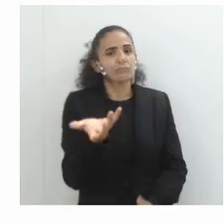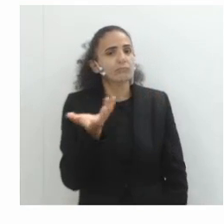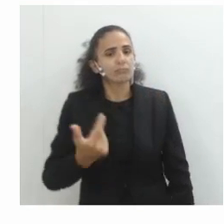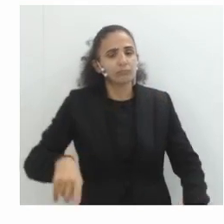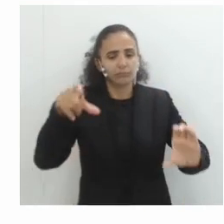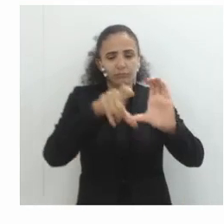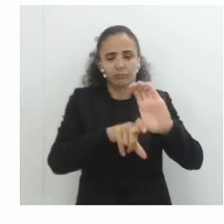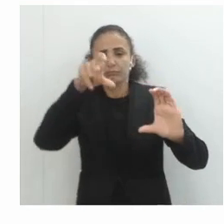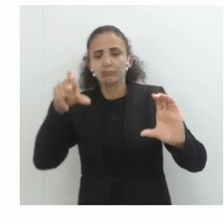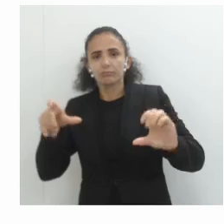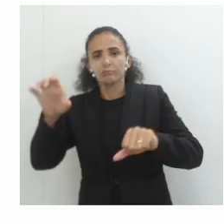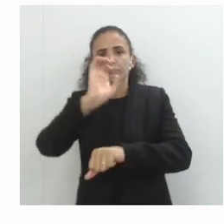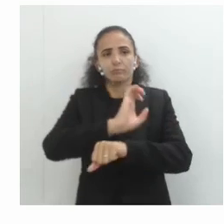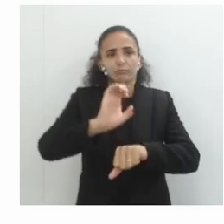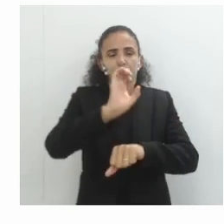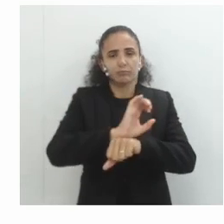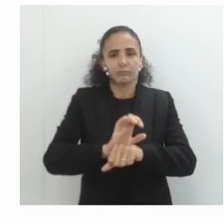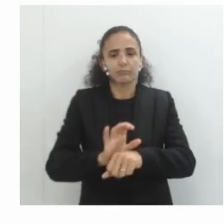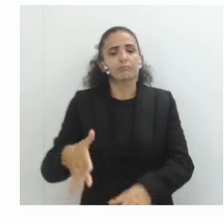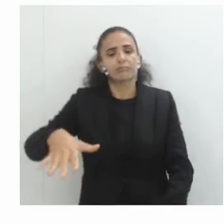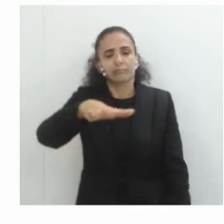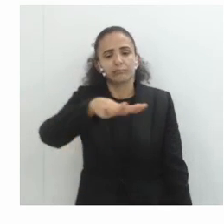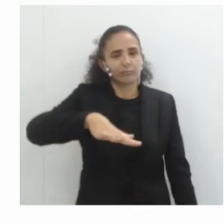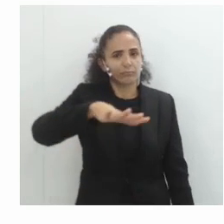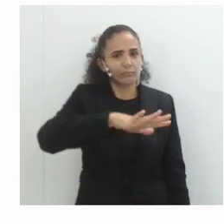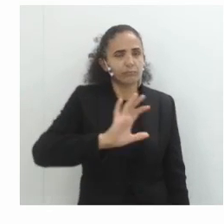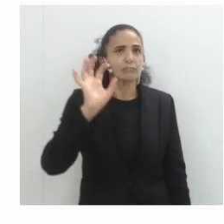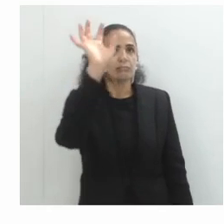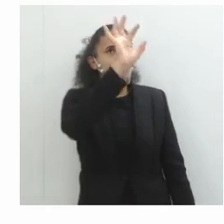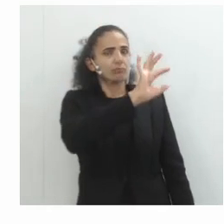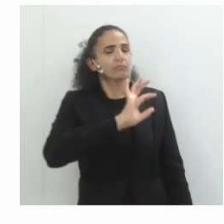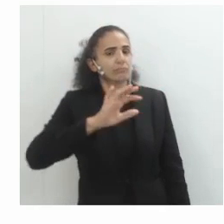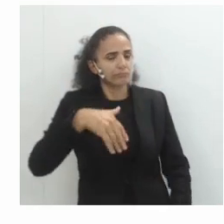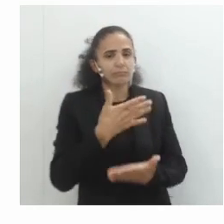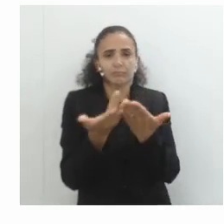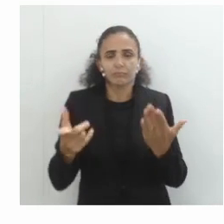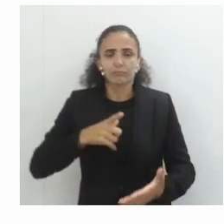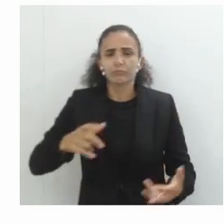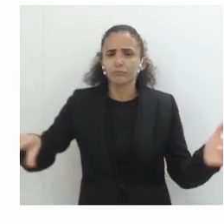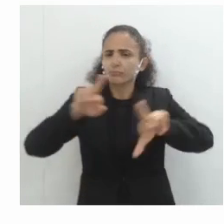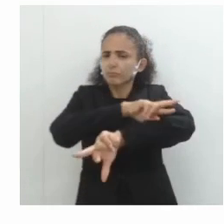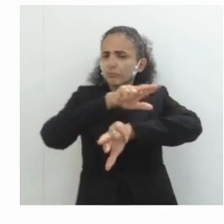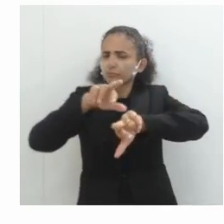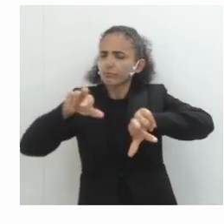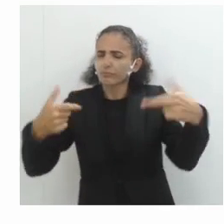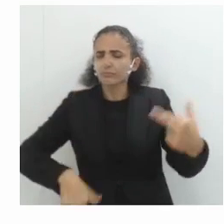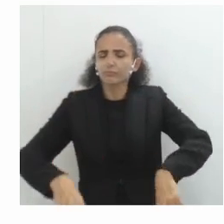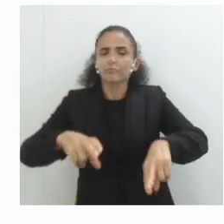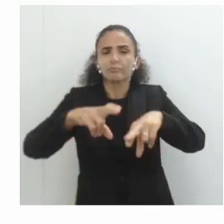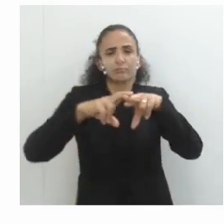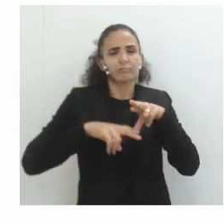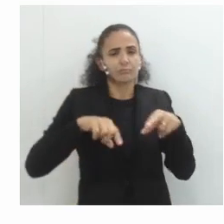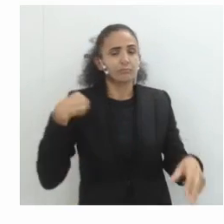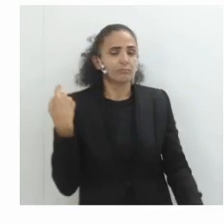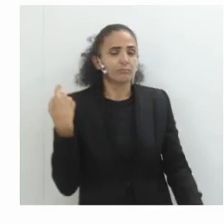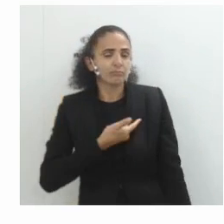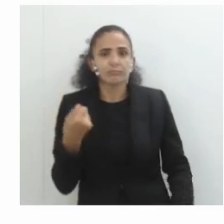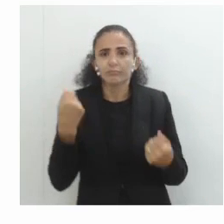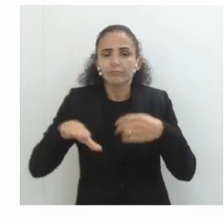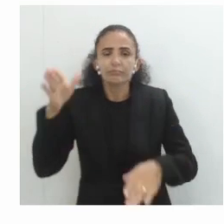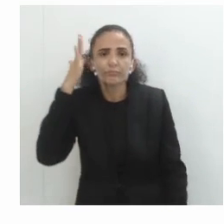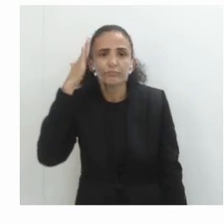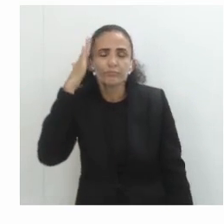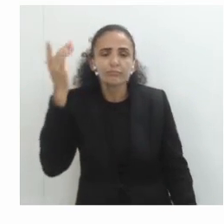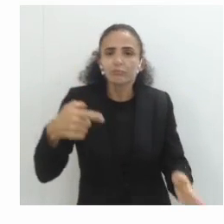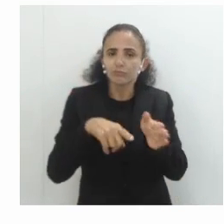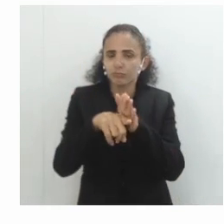seu estado ou de uma região do planeta, tá certo? Então existem esses e outros motivos para a gente compreender, para a gente